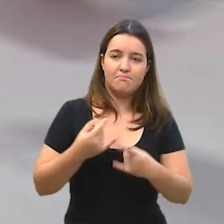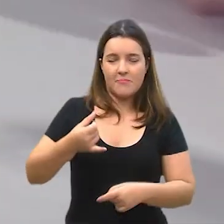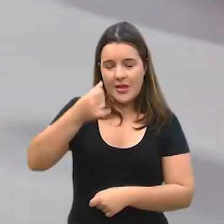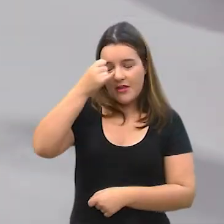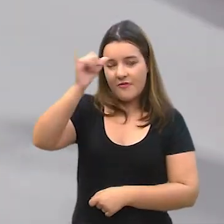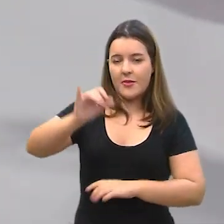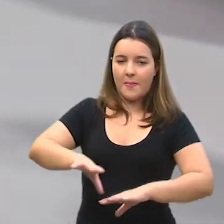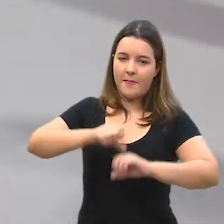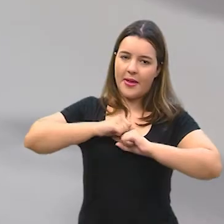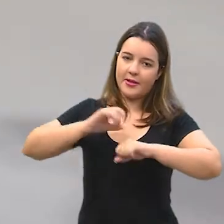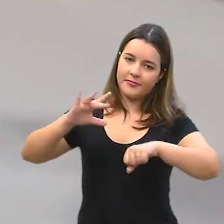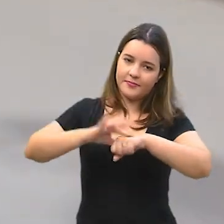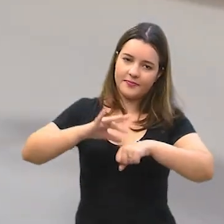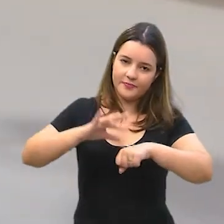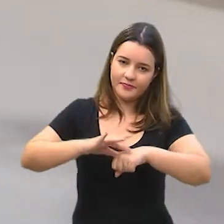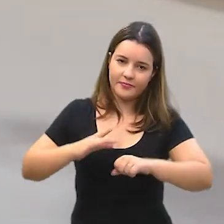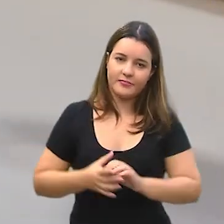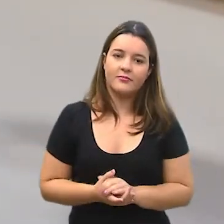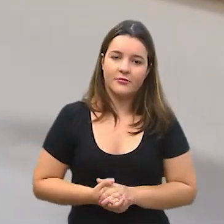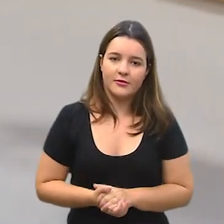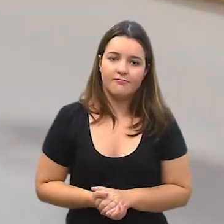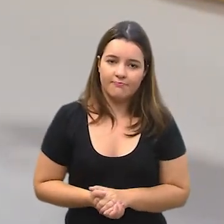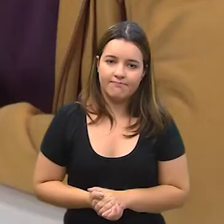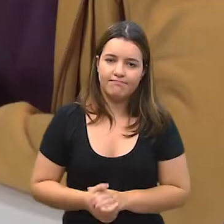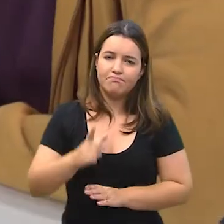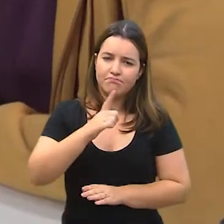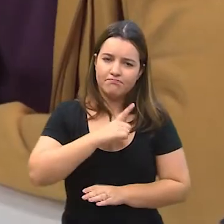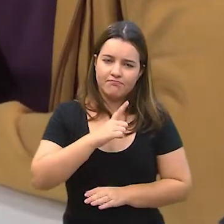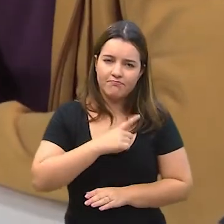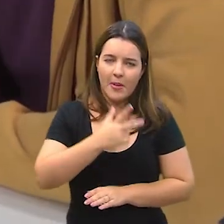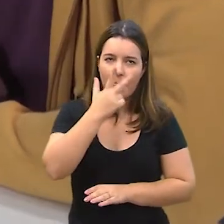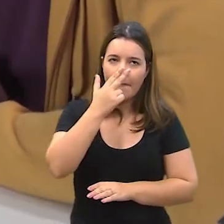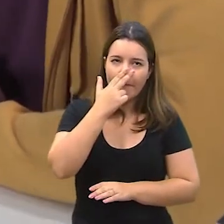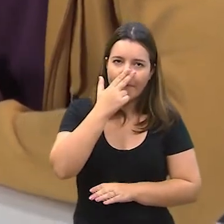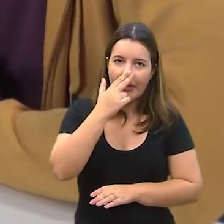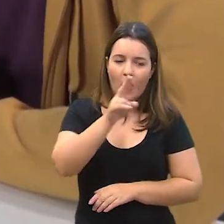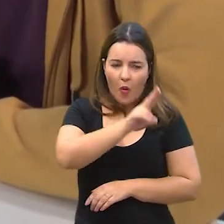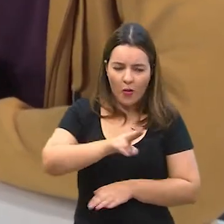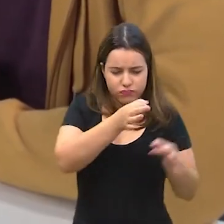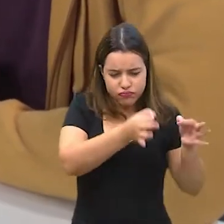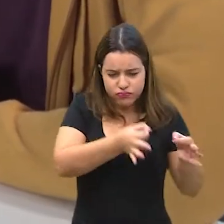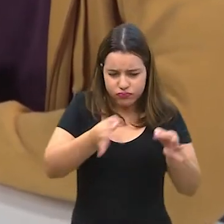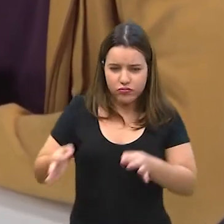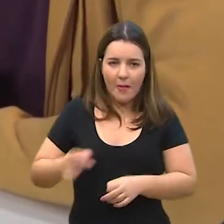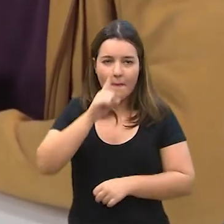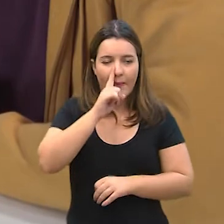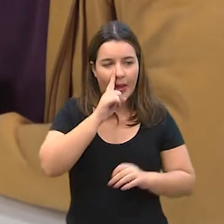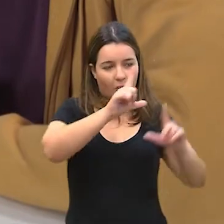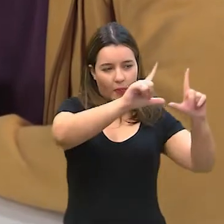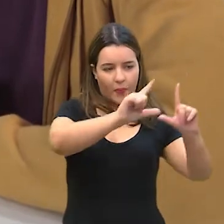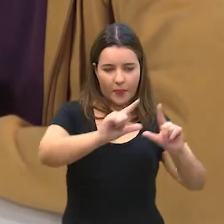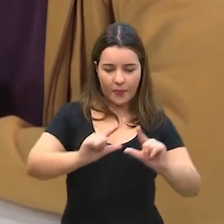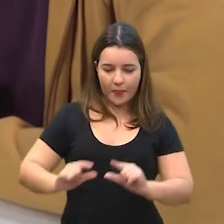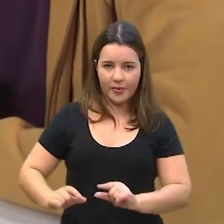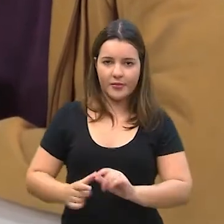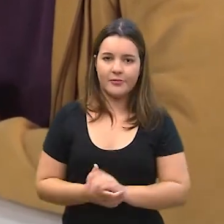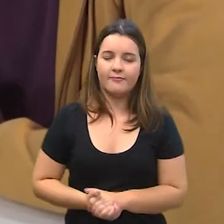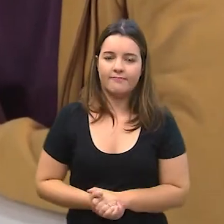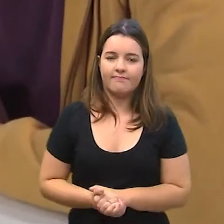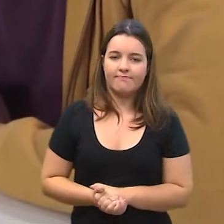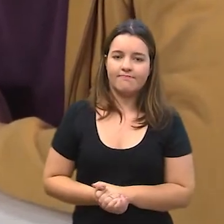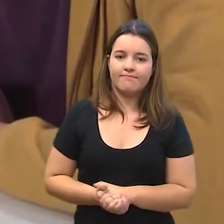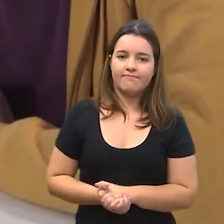melhor forma de se prevenir quando for ter uma relação sexual, utilizar todas as formas de prevenção